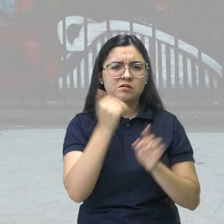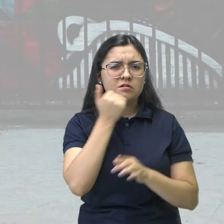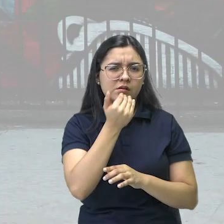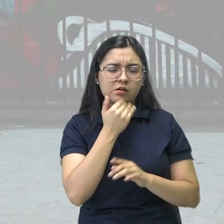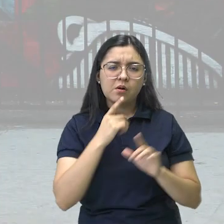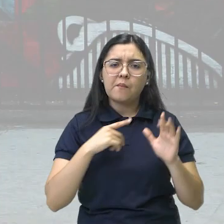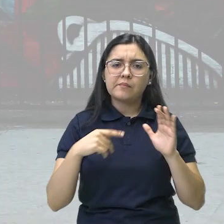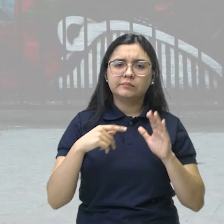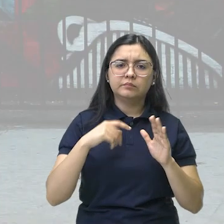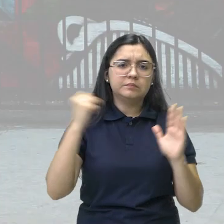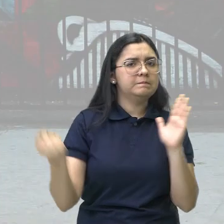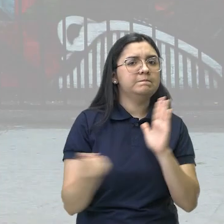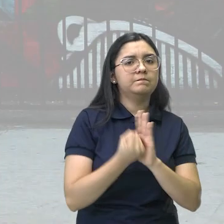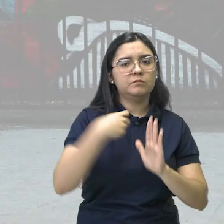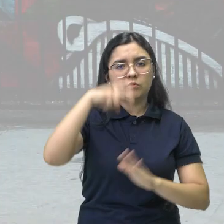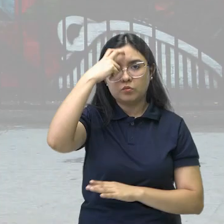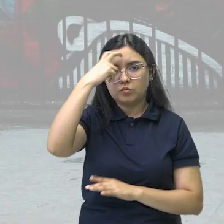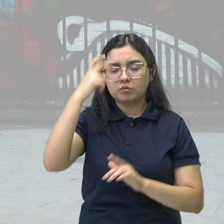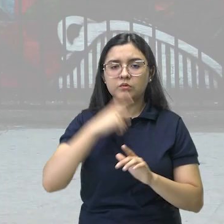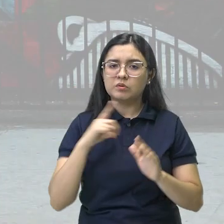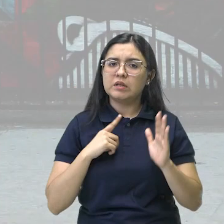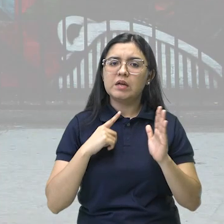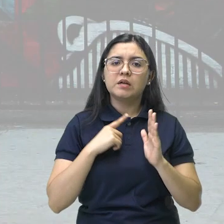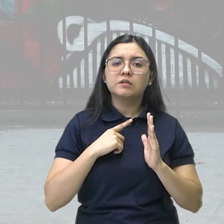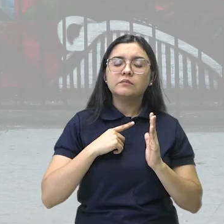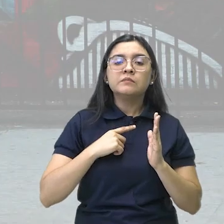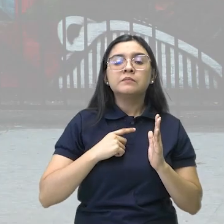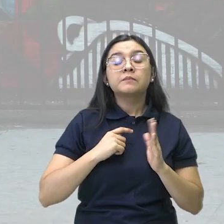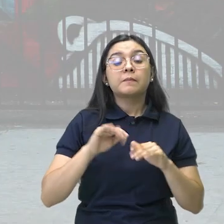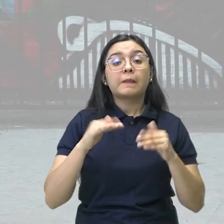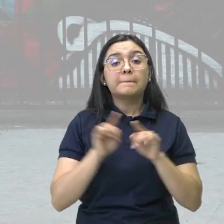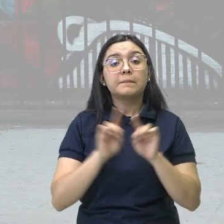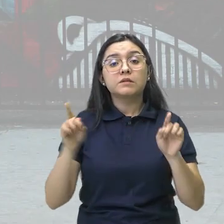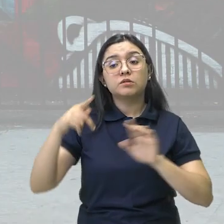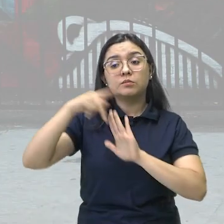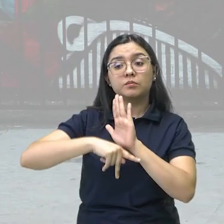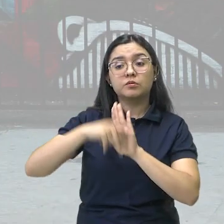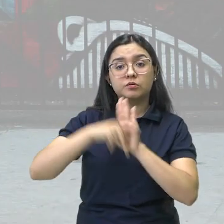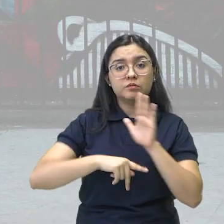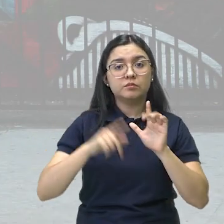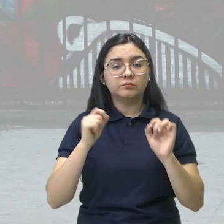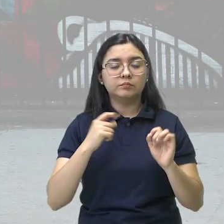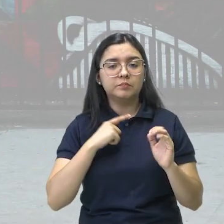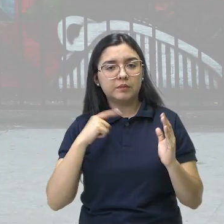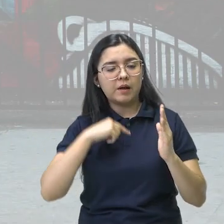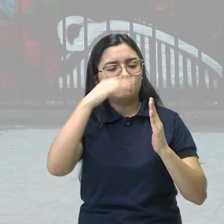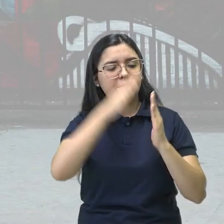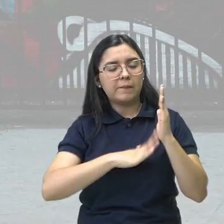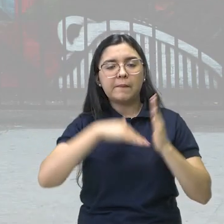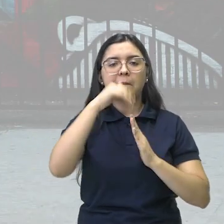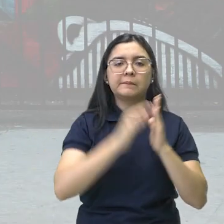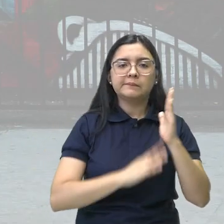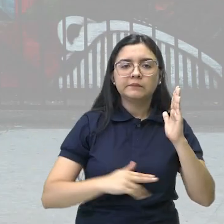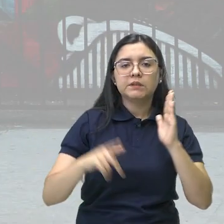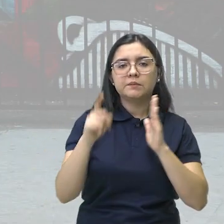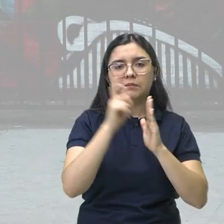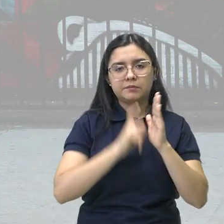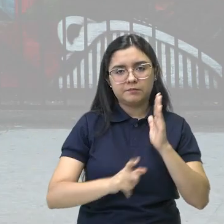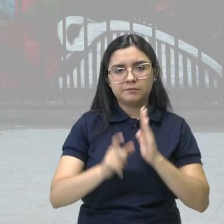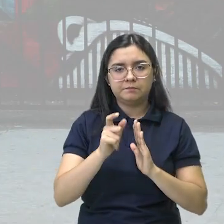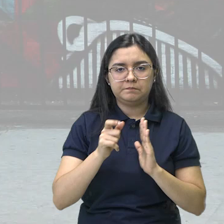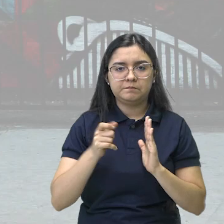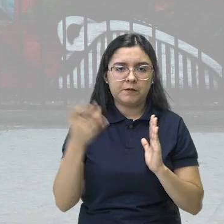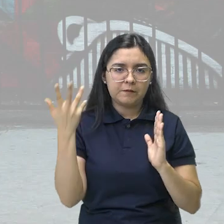patrimônio cultural através ali das pichações. Então, esses projetos vêm o quê? Para embelezar também essas